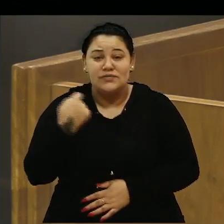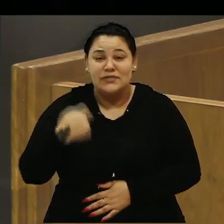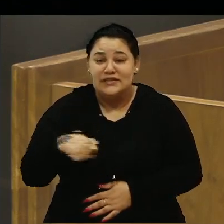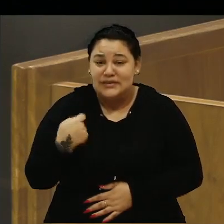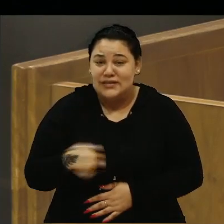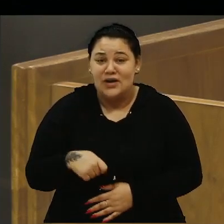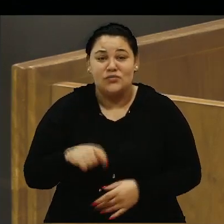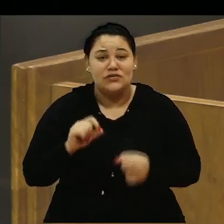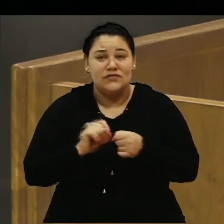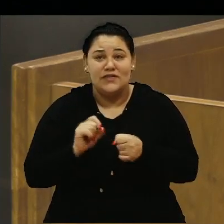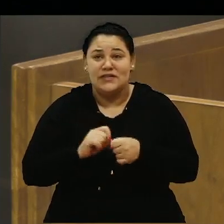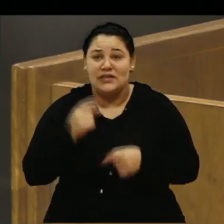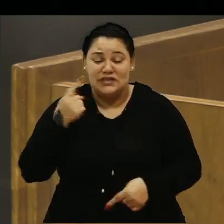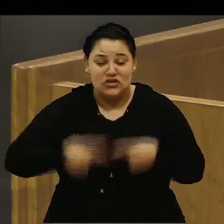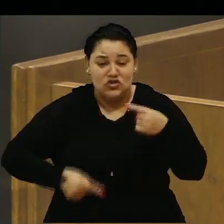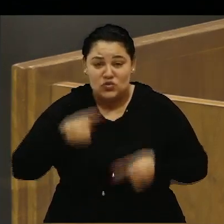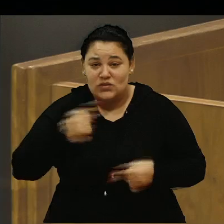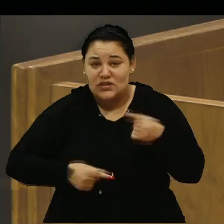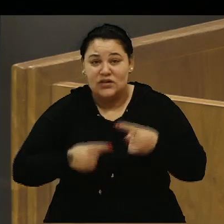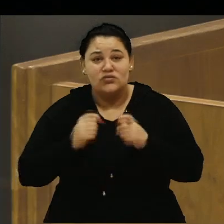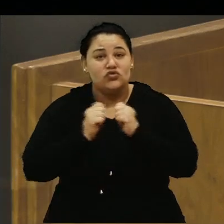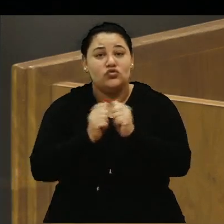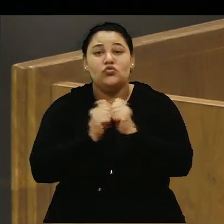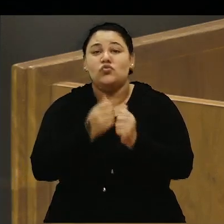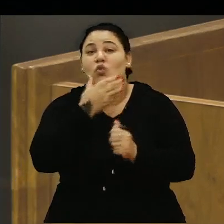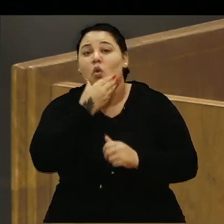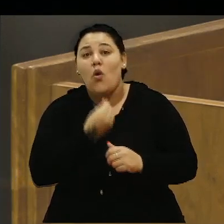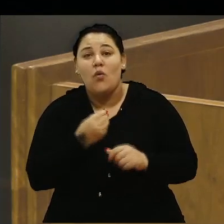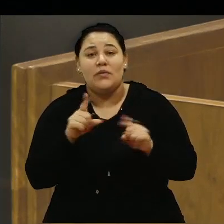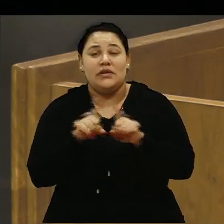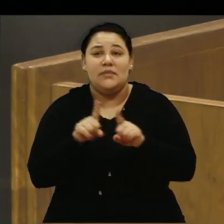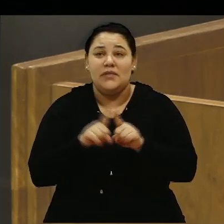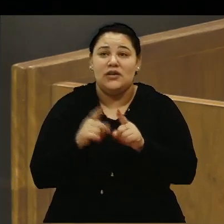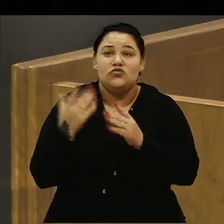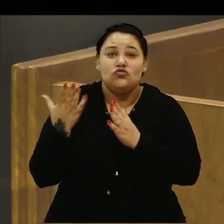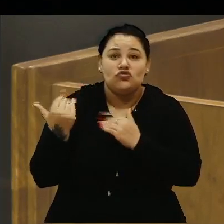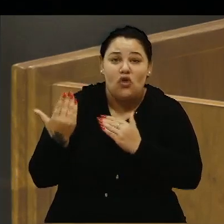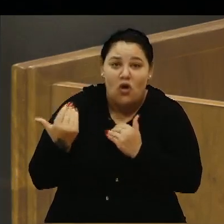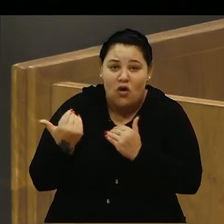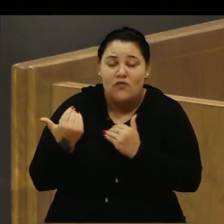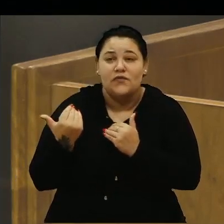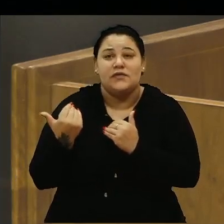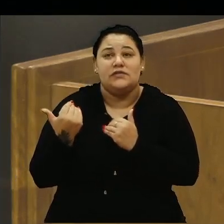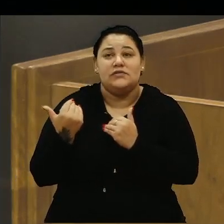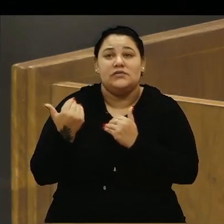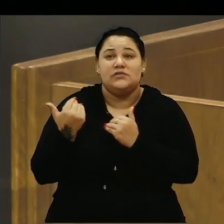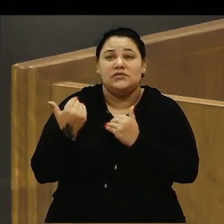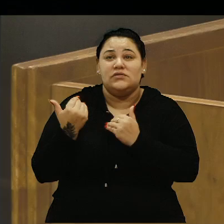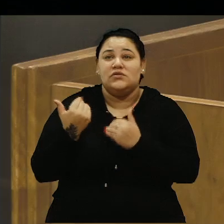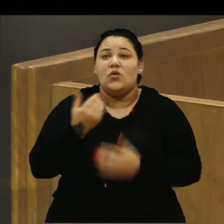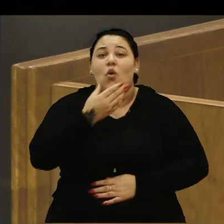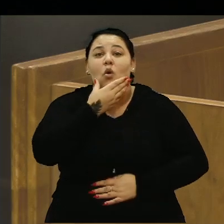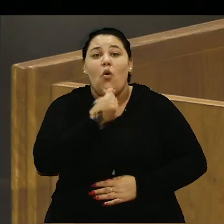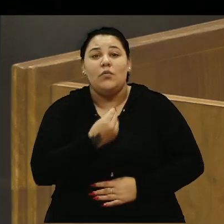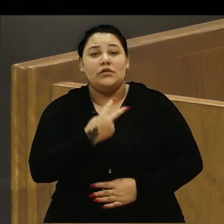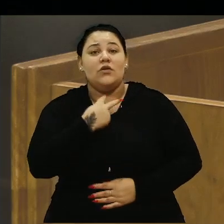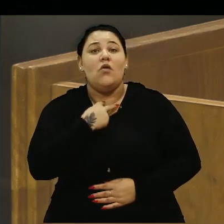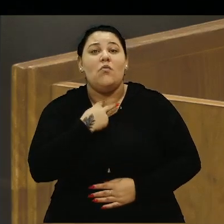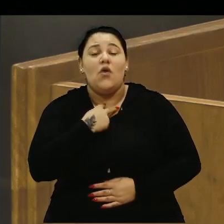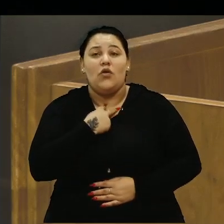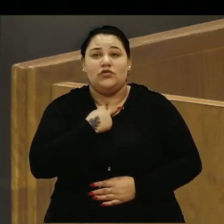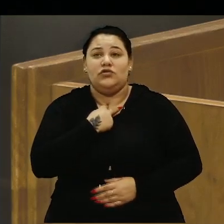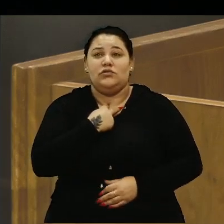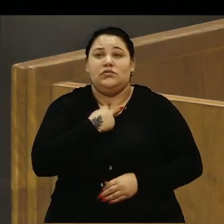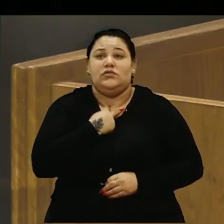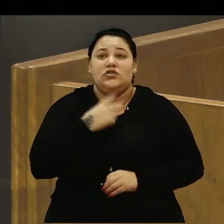precisamos fazer esse debate com os meninos, com os adolescentes, com os homens, não pode ficar só